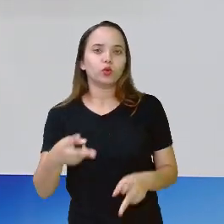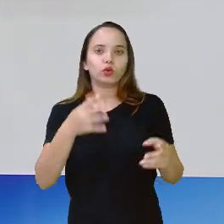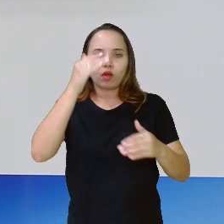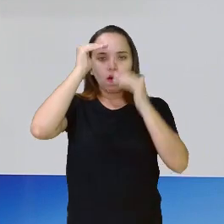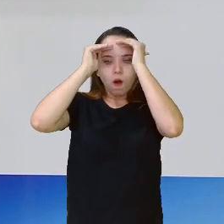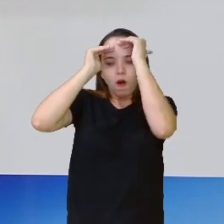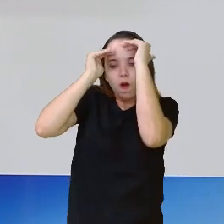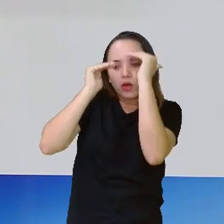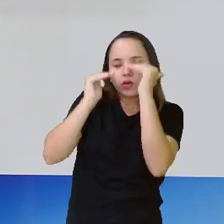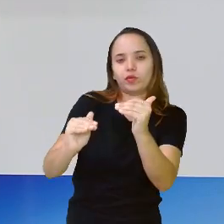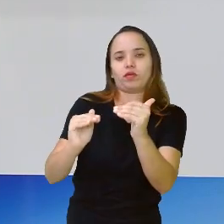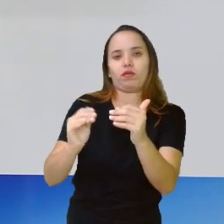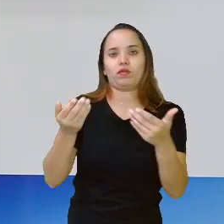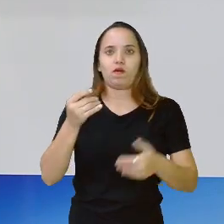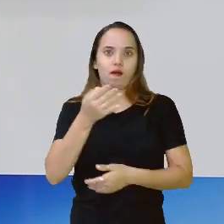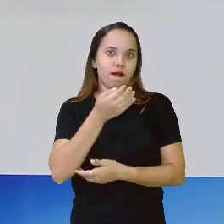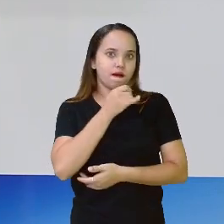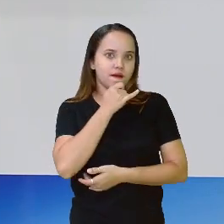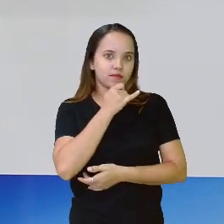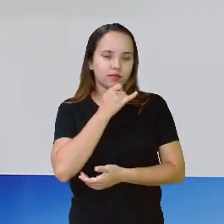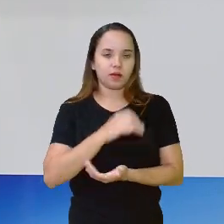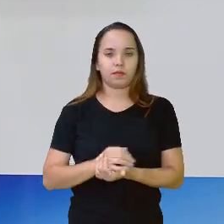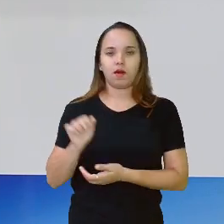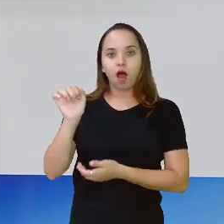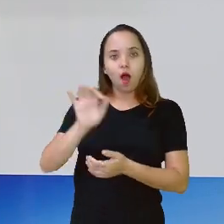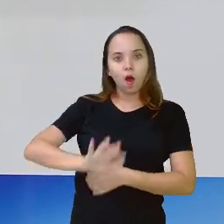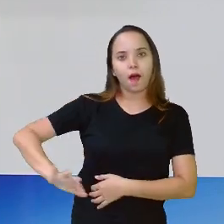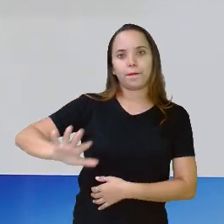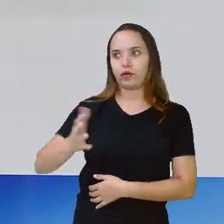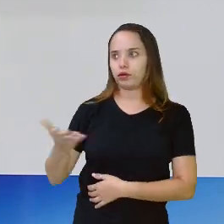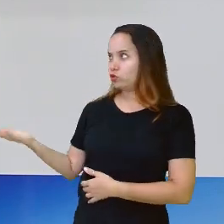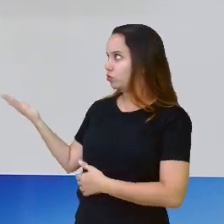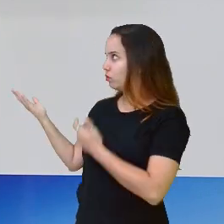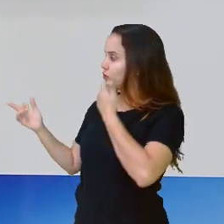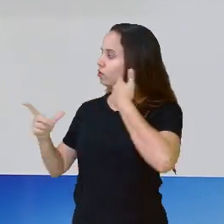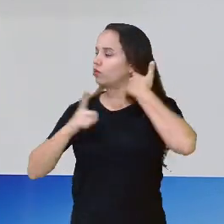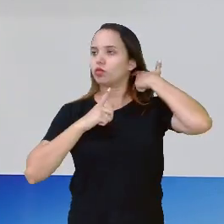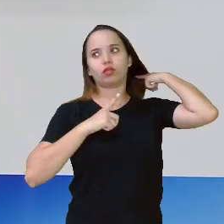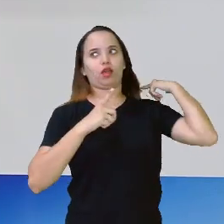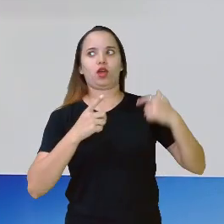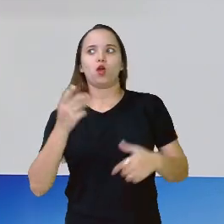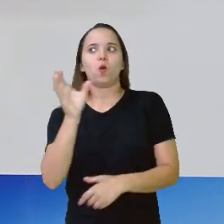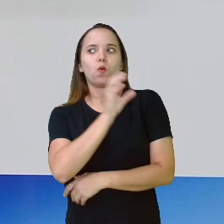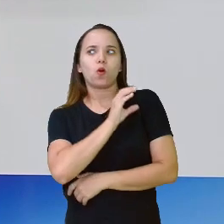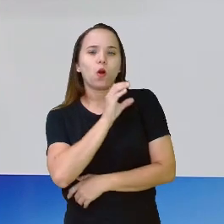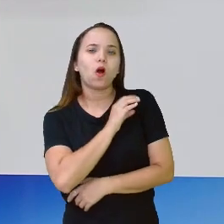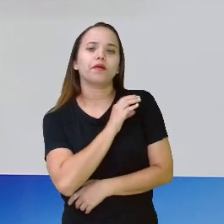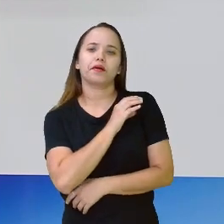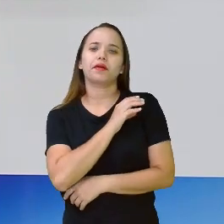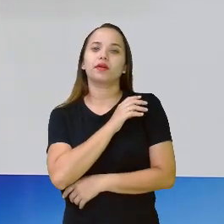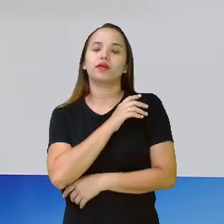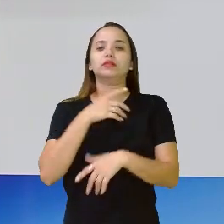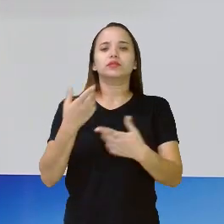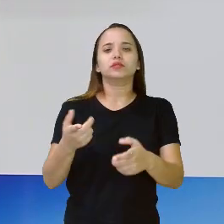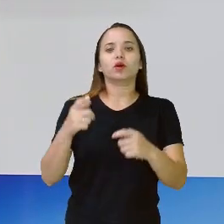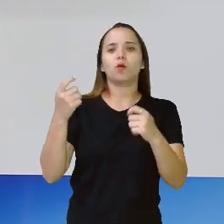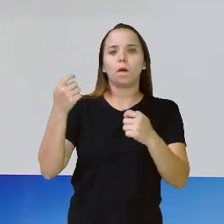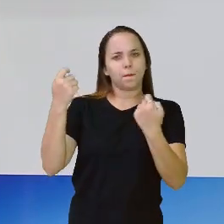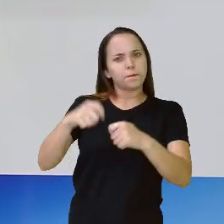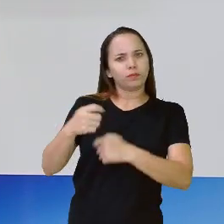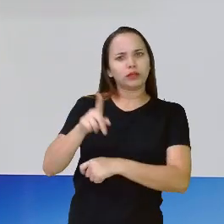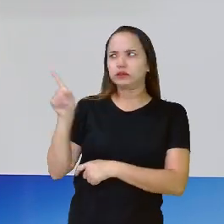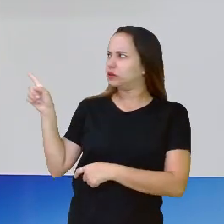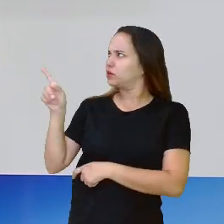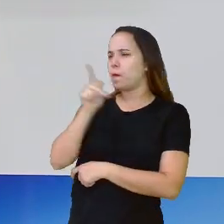agora estamos numa biblioteca, como traz a imagem. Então não precisou vir professor, não precisou